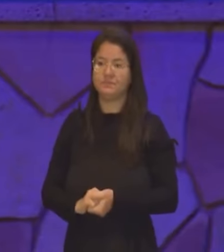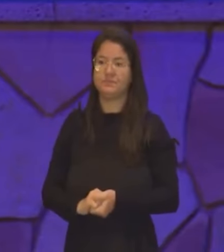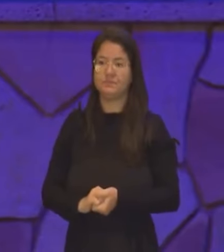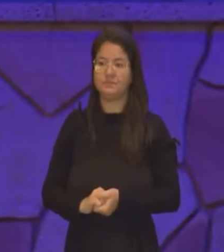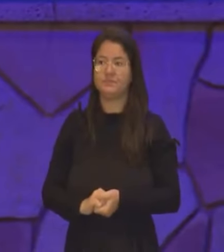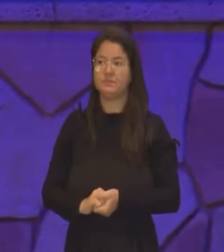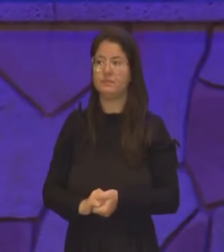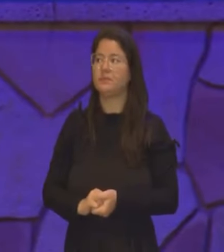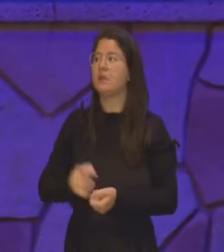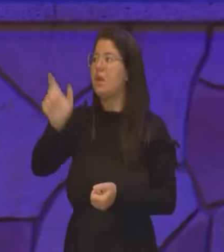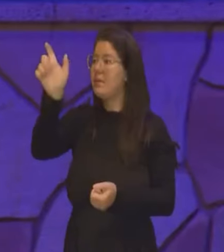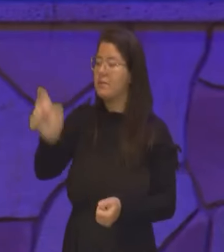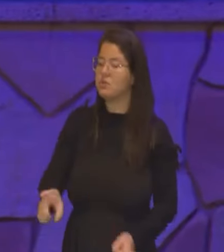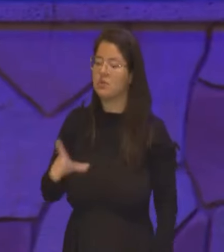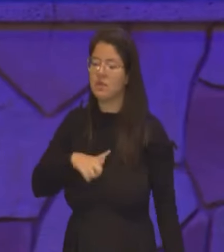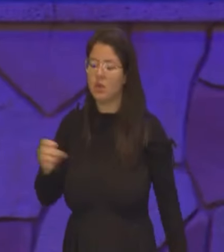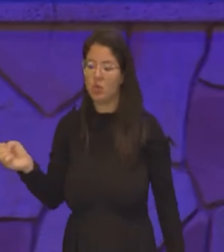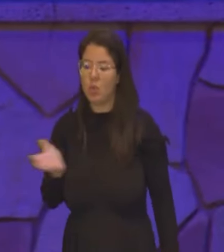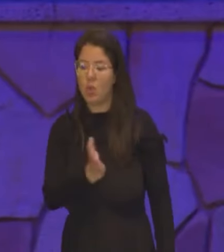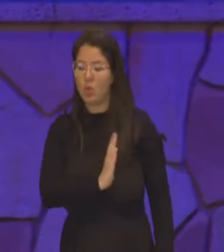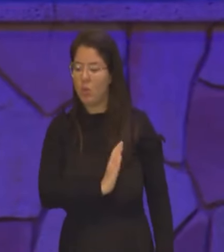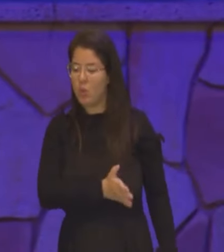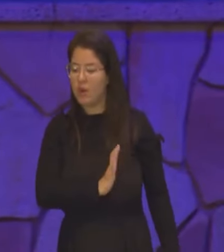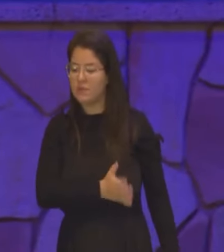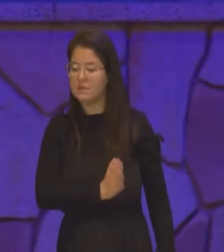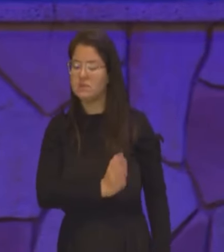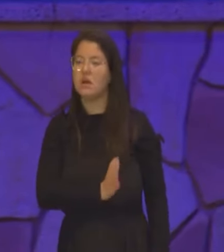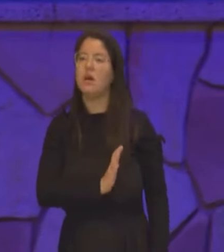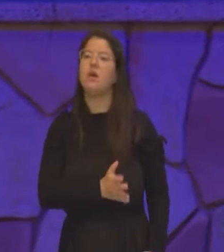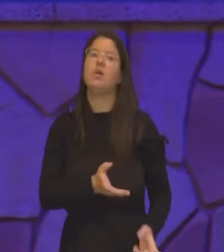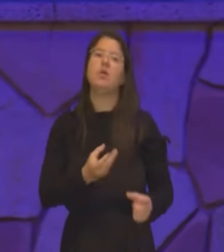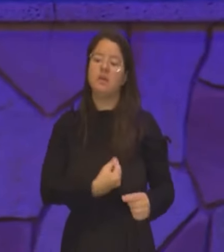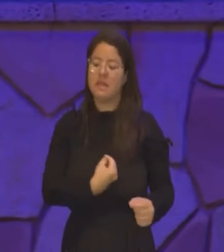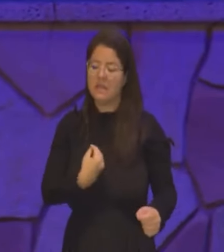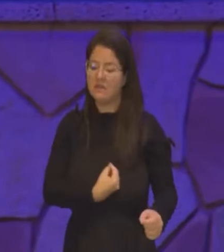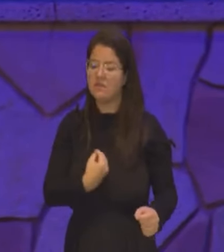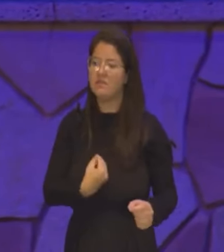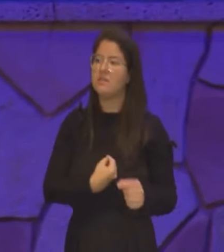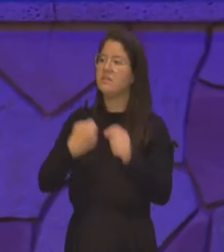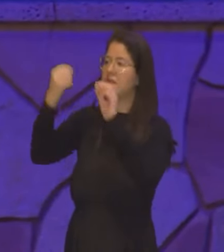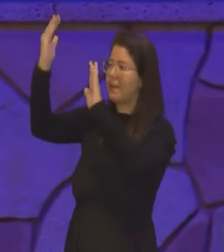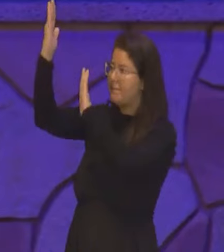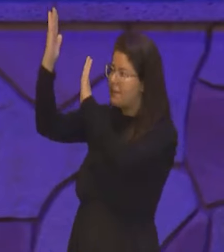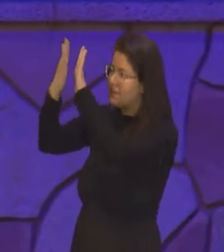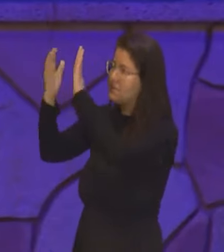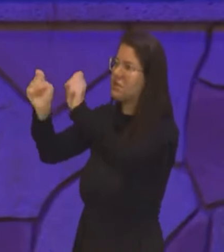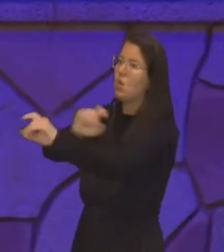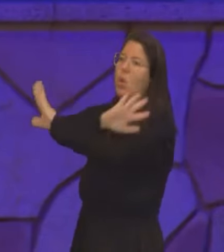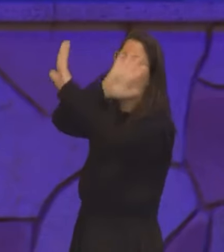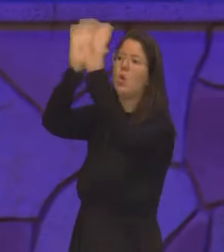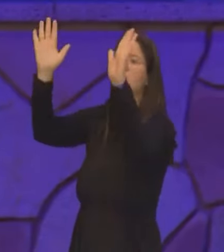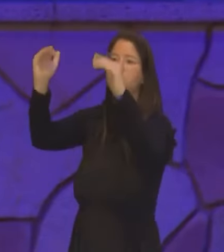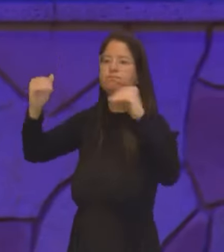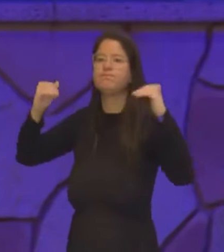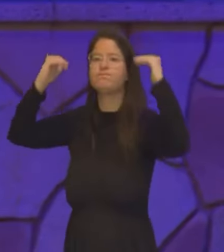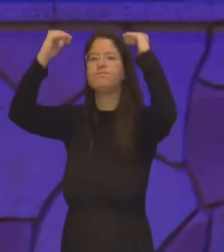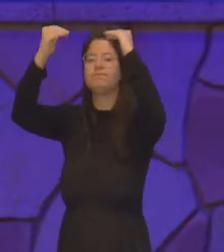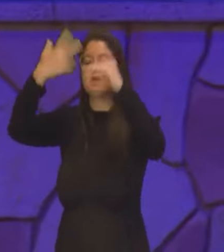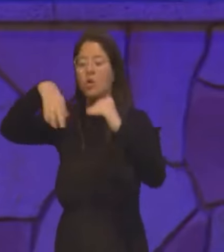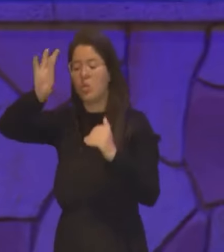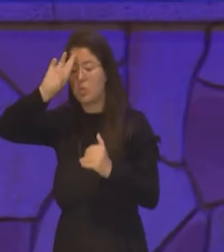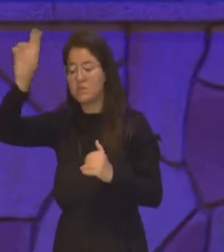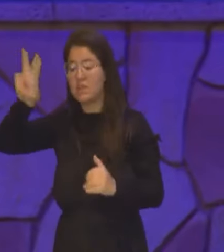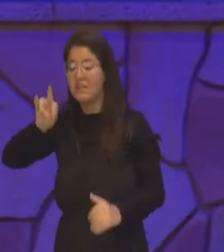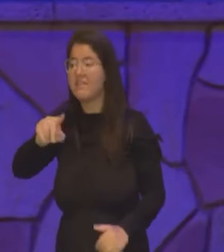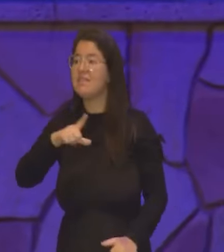Alguém que tem um novo coração e vive nessa presença gloriosa e majestosa do Senhor,